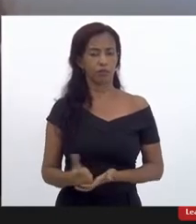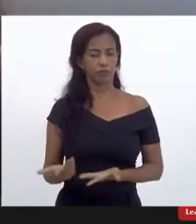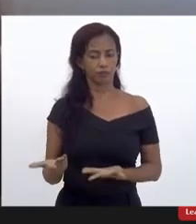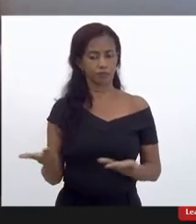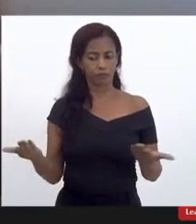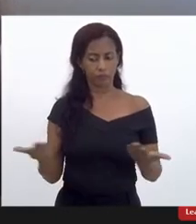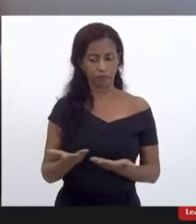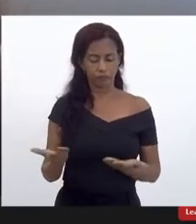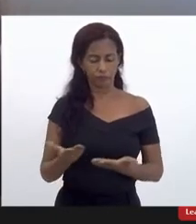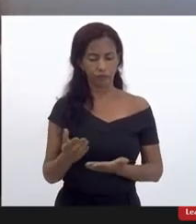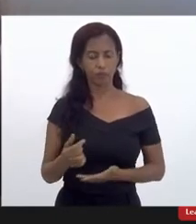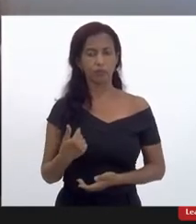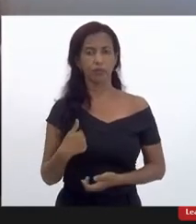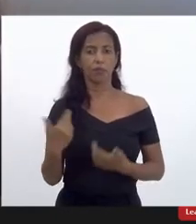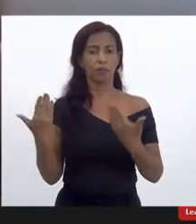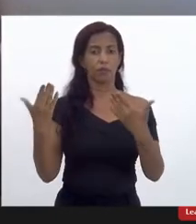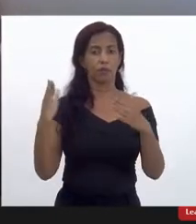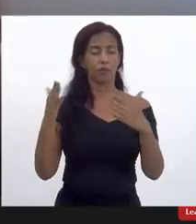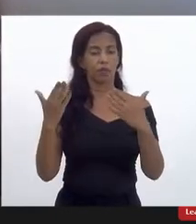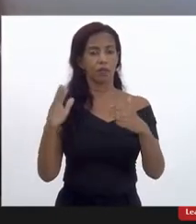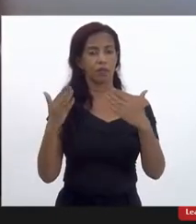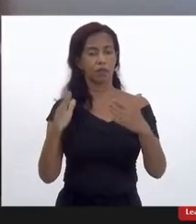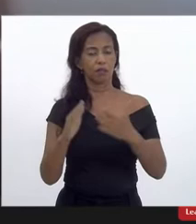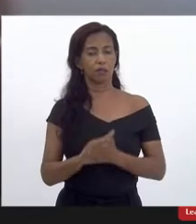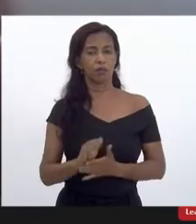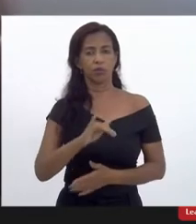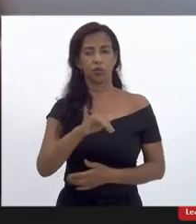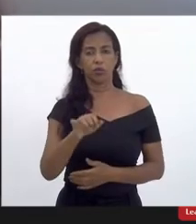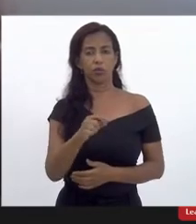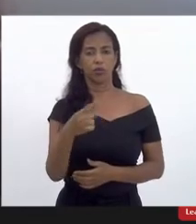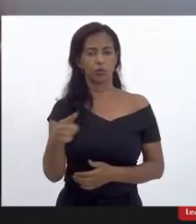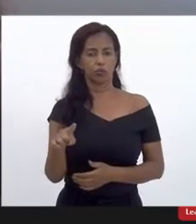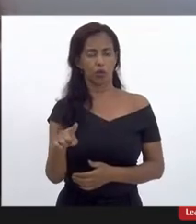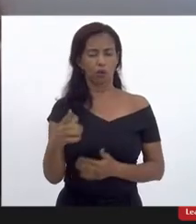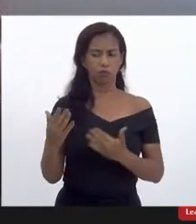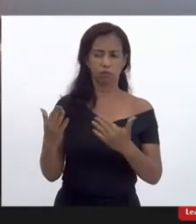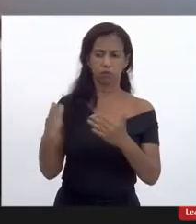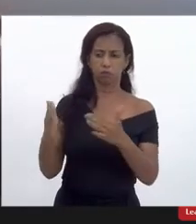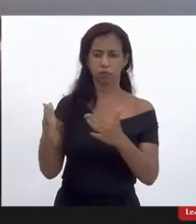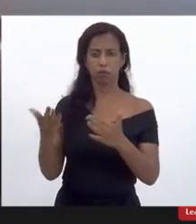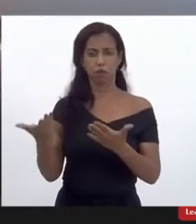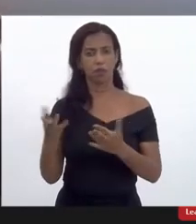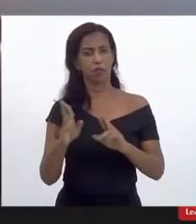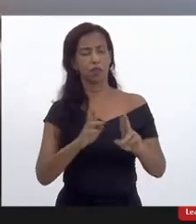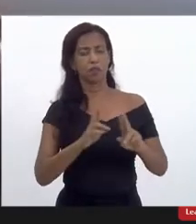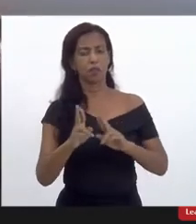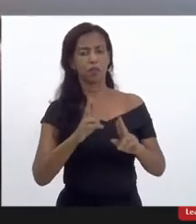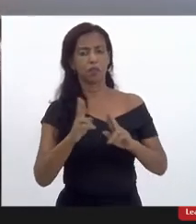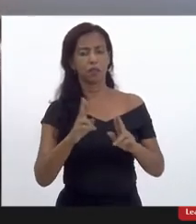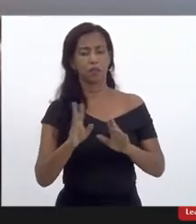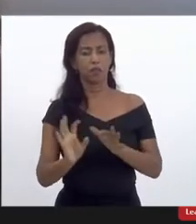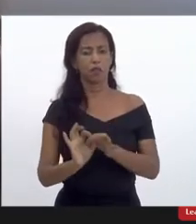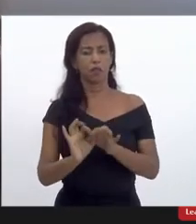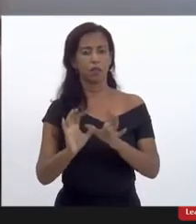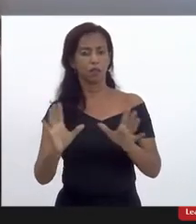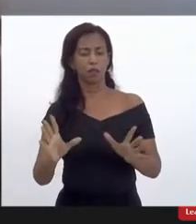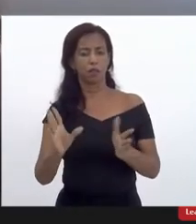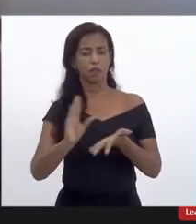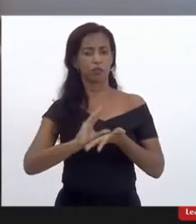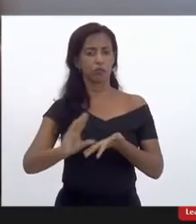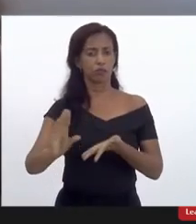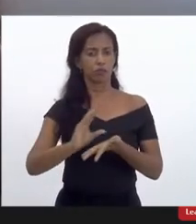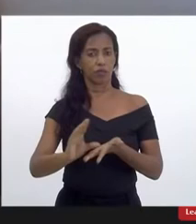Atualmente, e aí eu parabenizo o João Carrilho com isso, em relação à liberação de